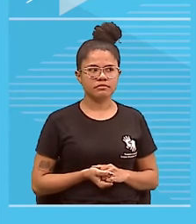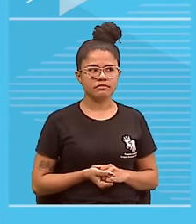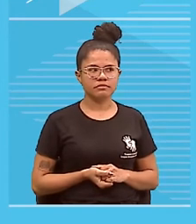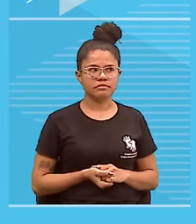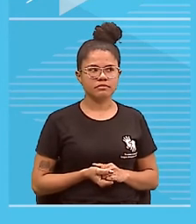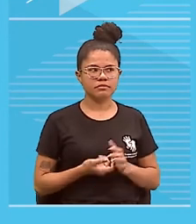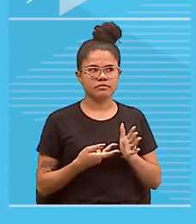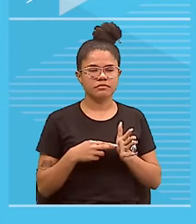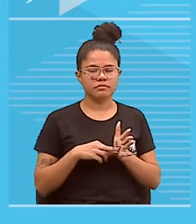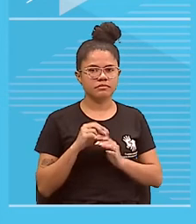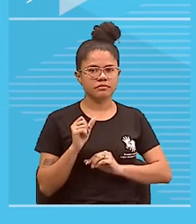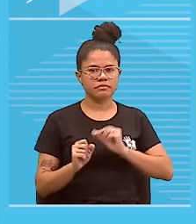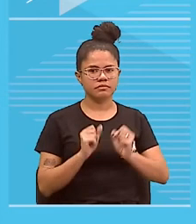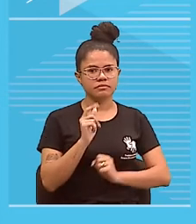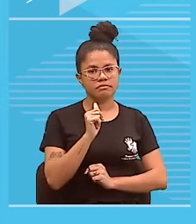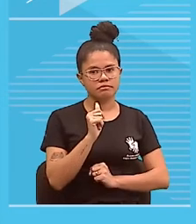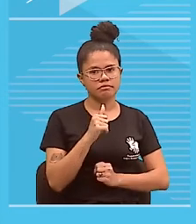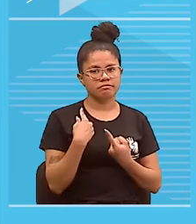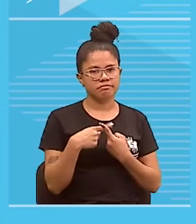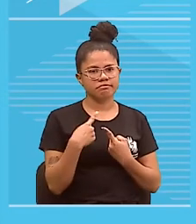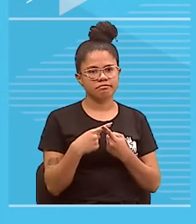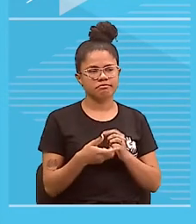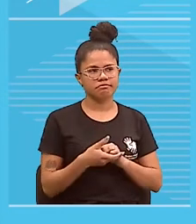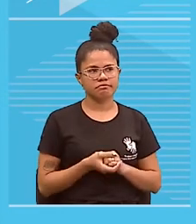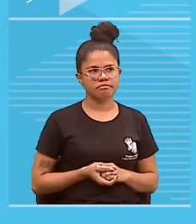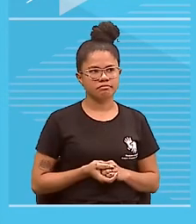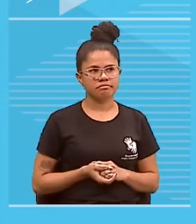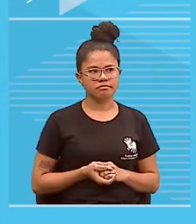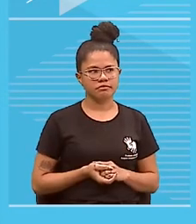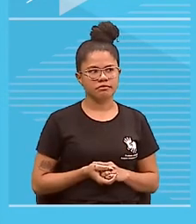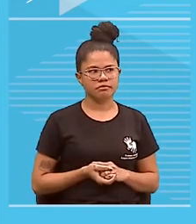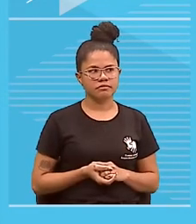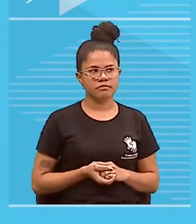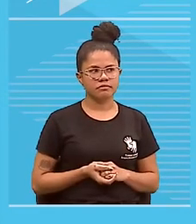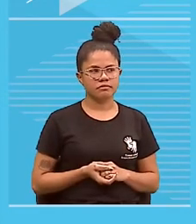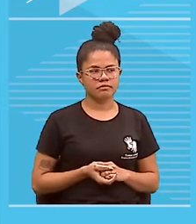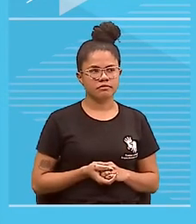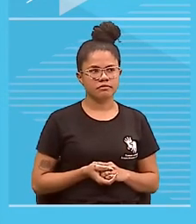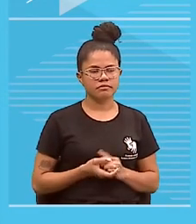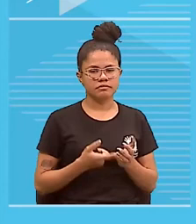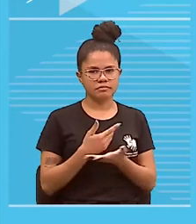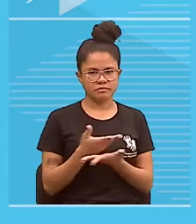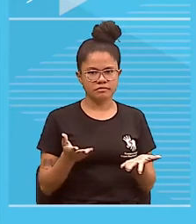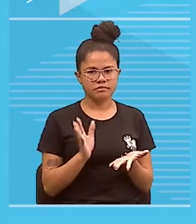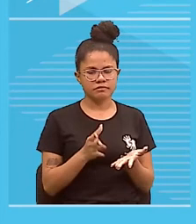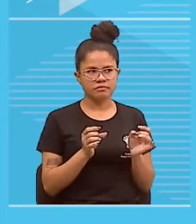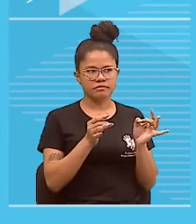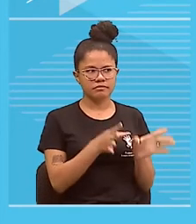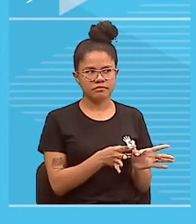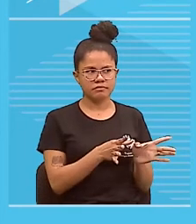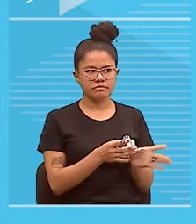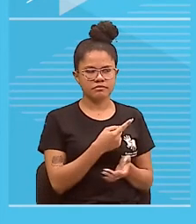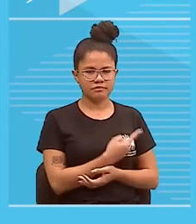Ah e por quê que a água faz essa maldade você não abandonou ela vem aqui ó na